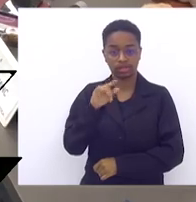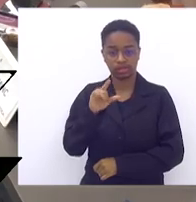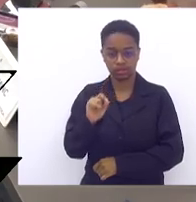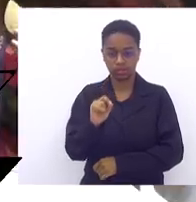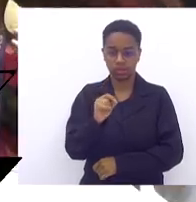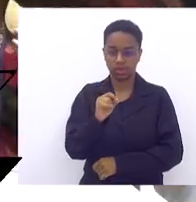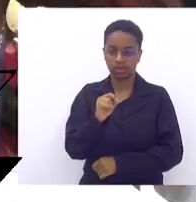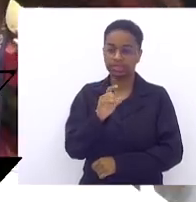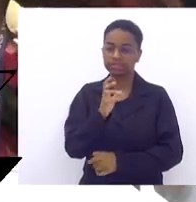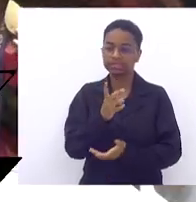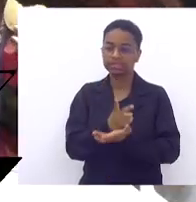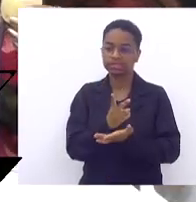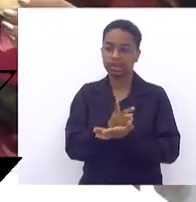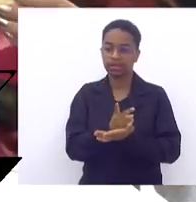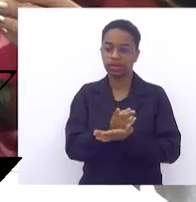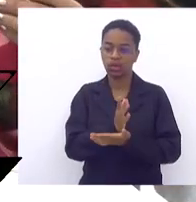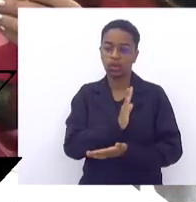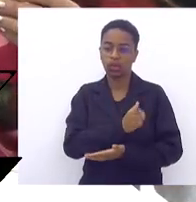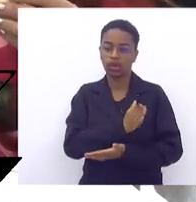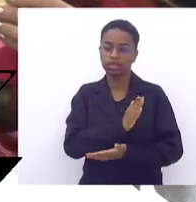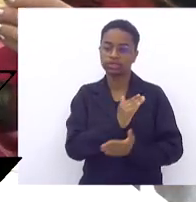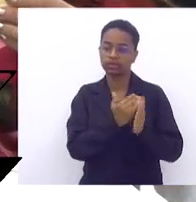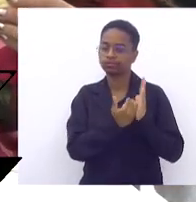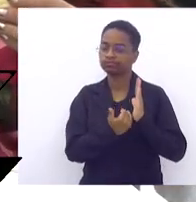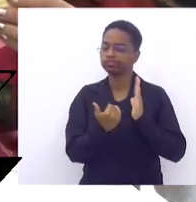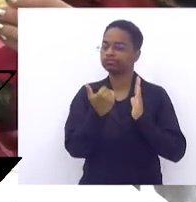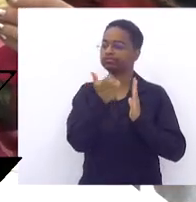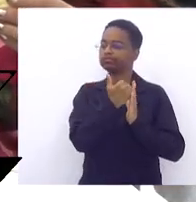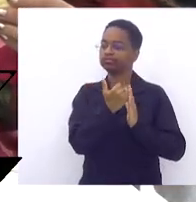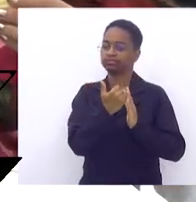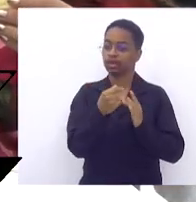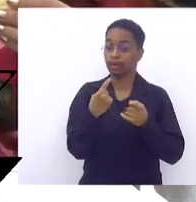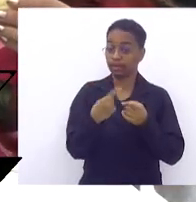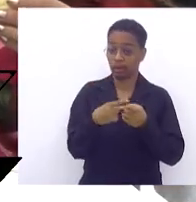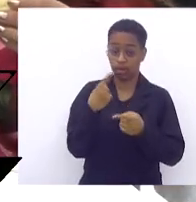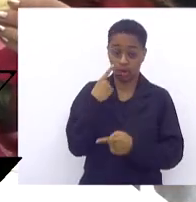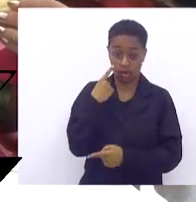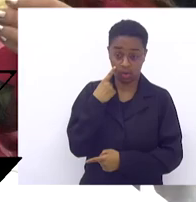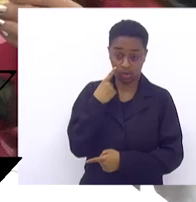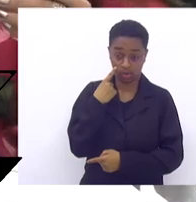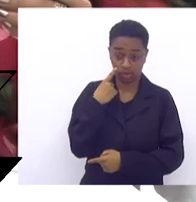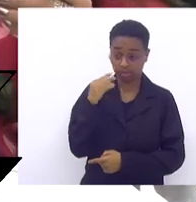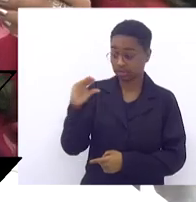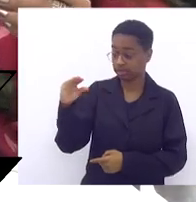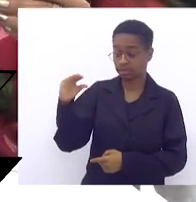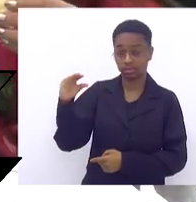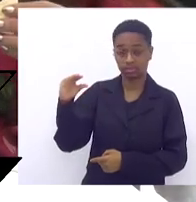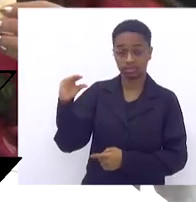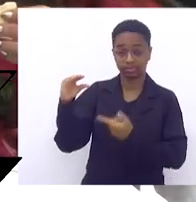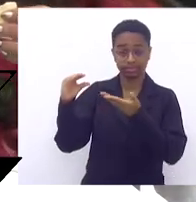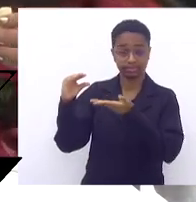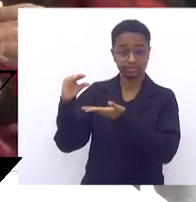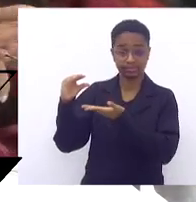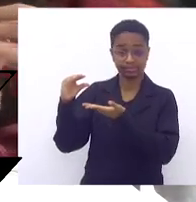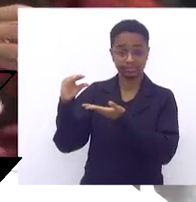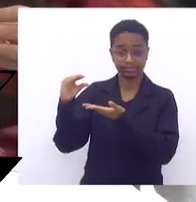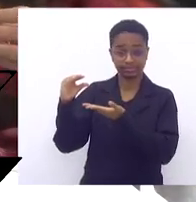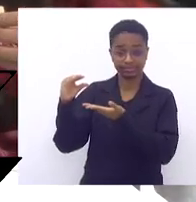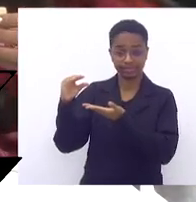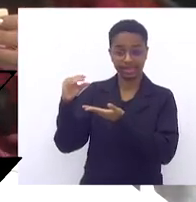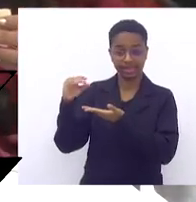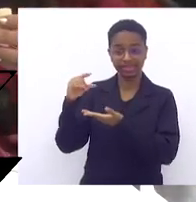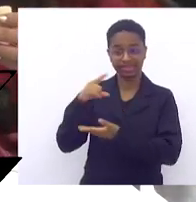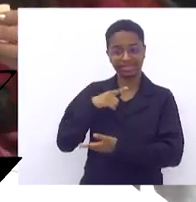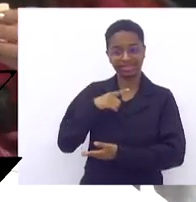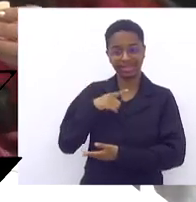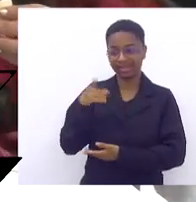coração acima de qualquer questão. Porque veja só, que beleza que nós temos agora sob a presidência